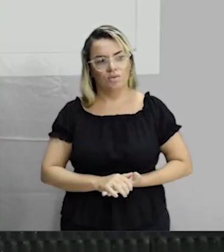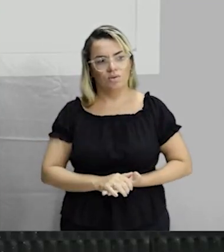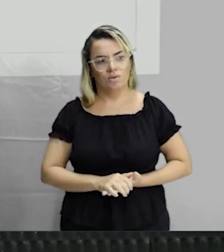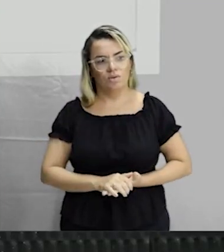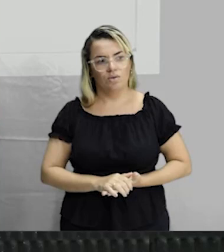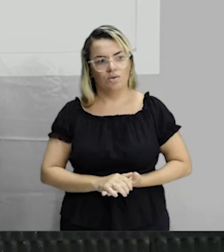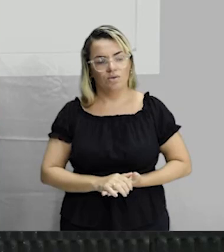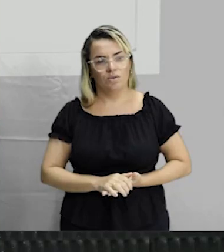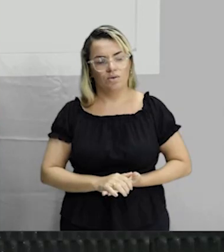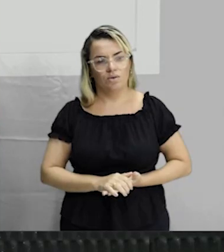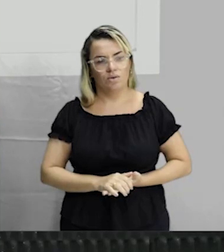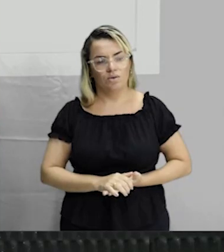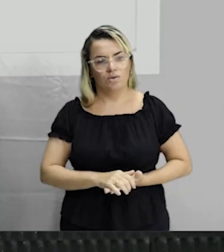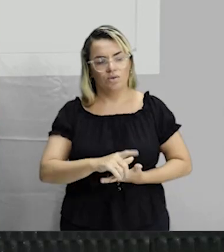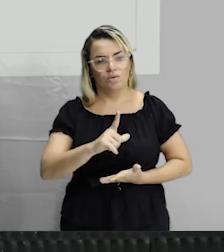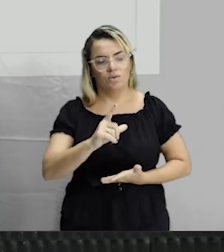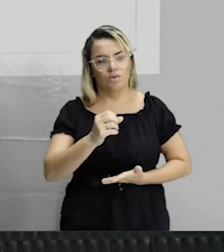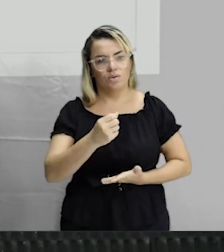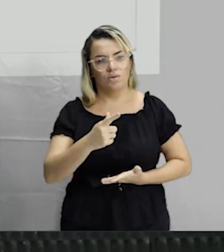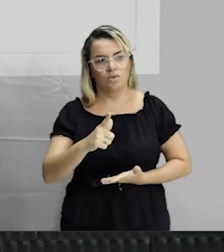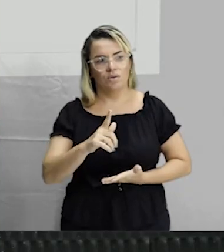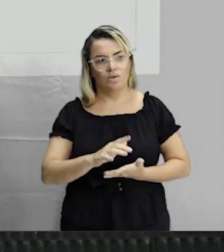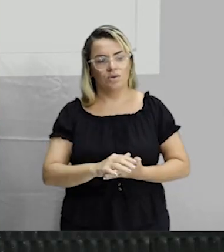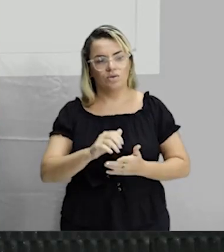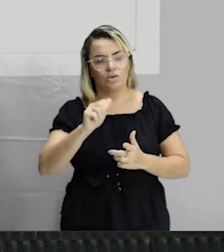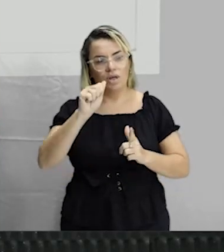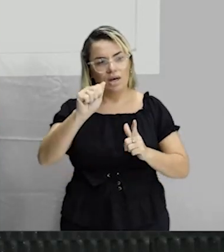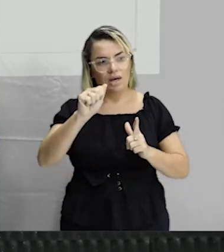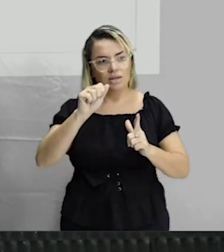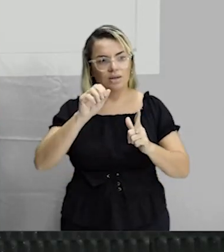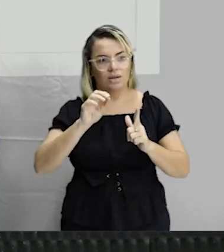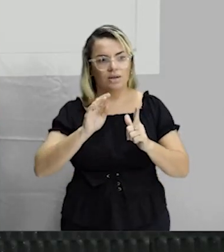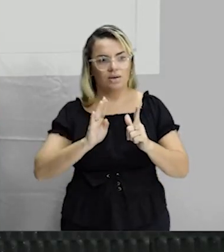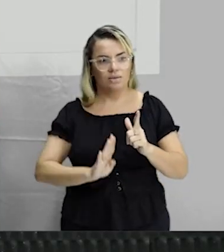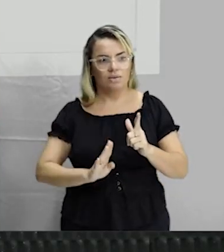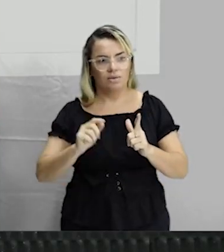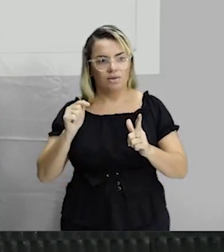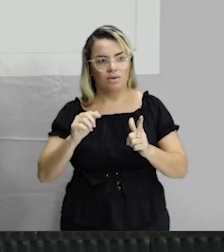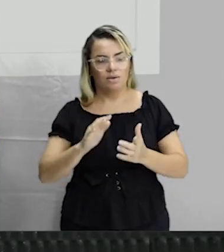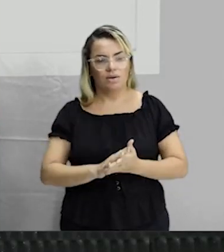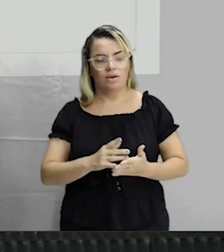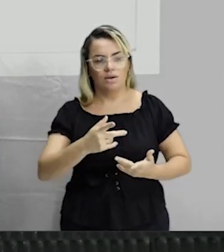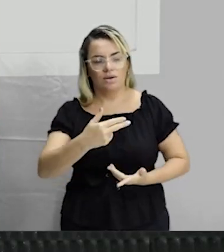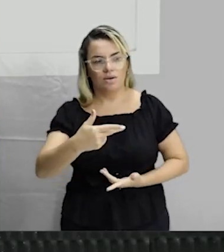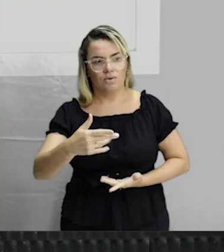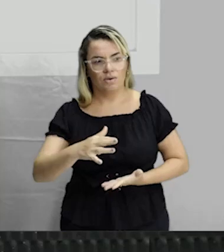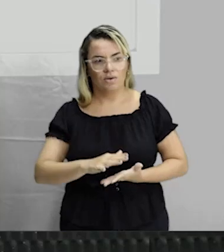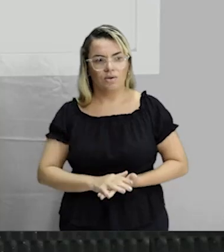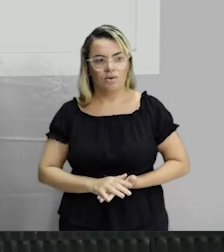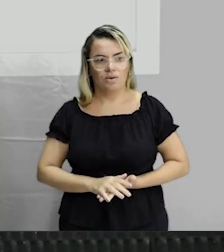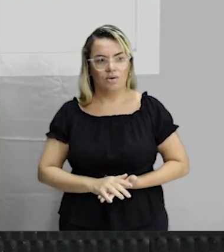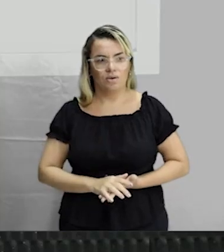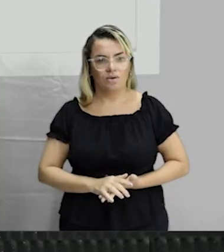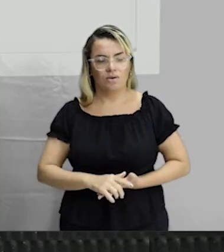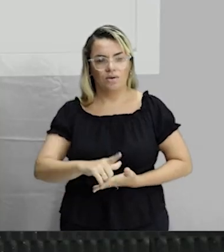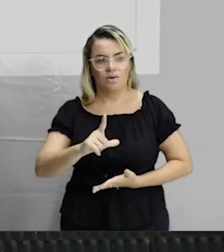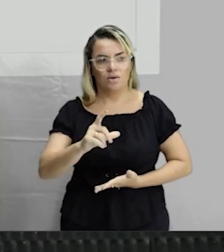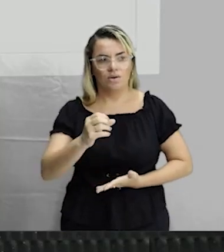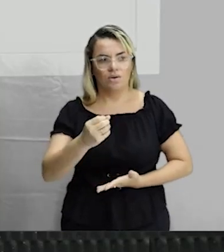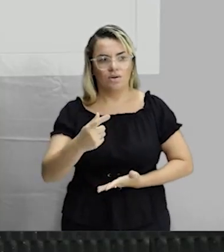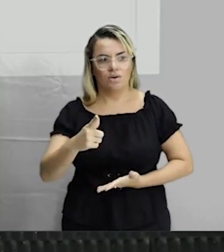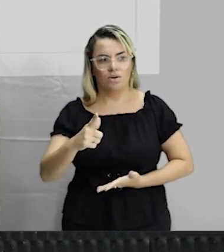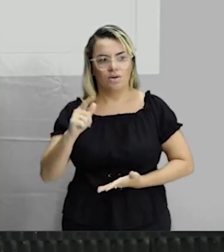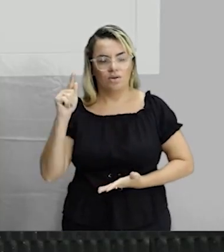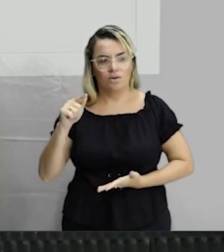B, essa propriedade é chamada de mudança de base. Isso aqui é igual ao logaritmo de A numa base x